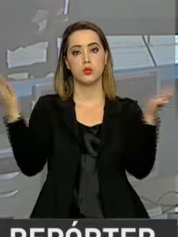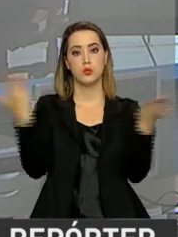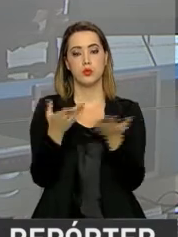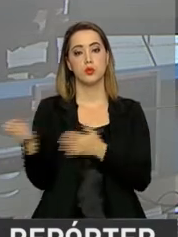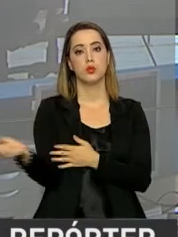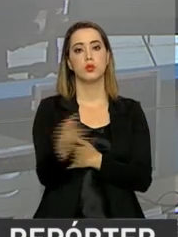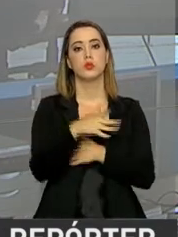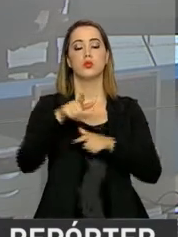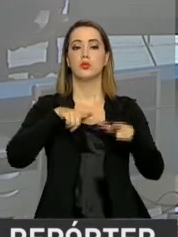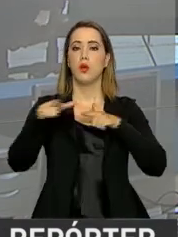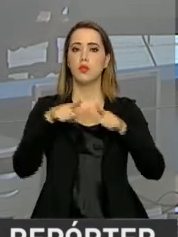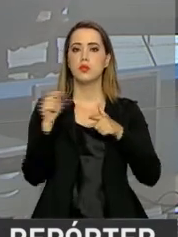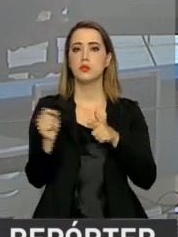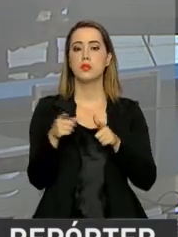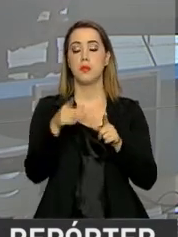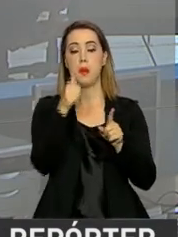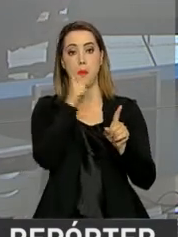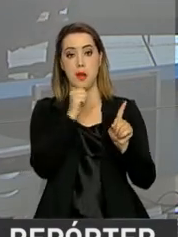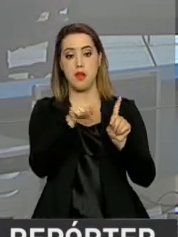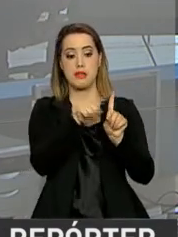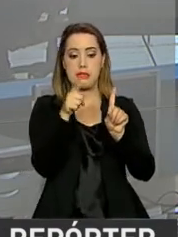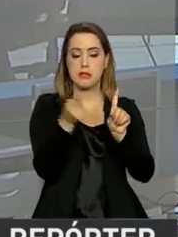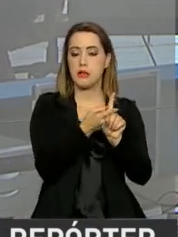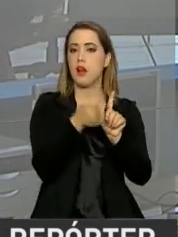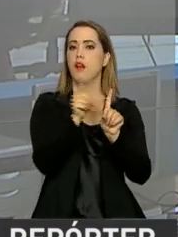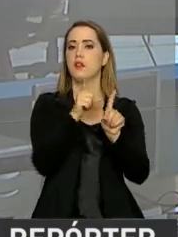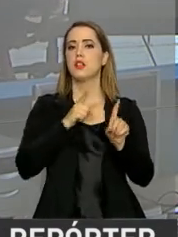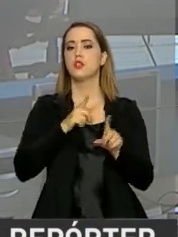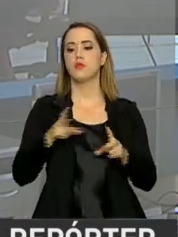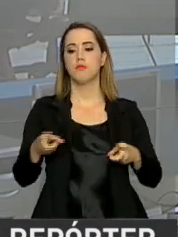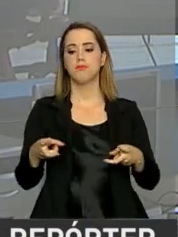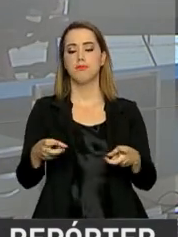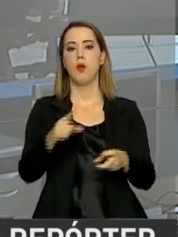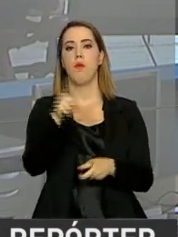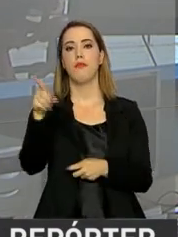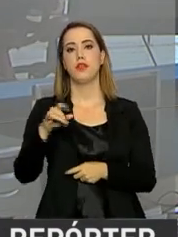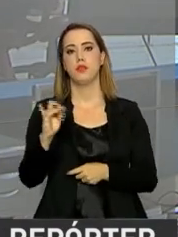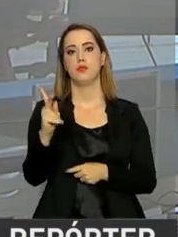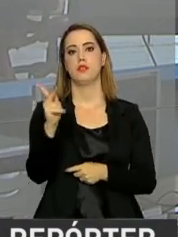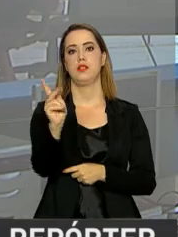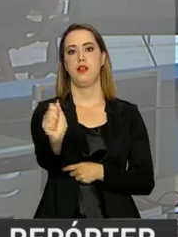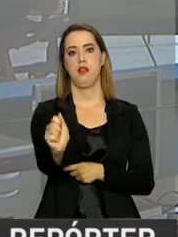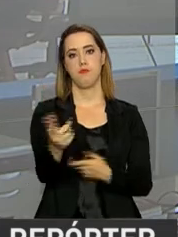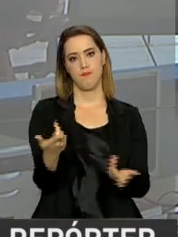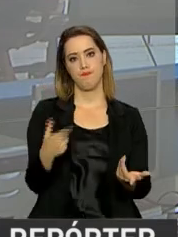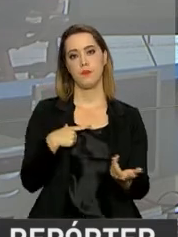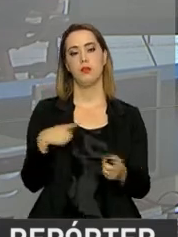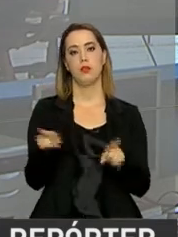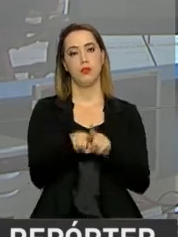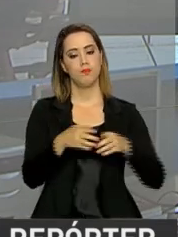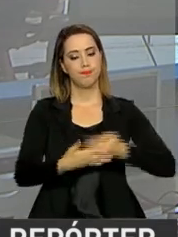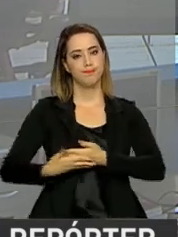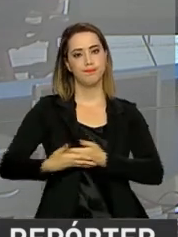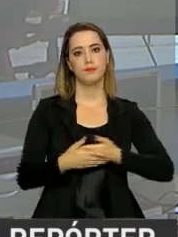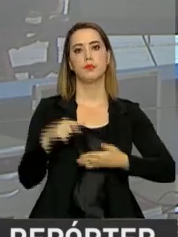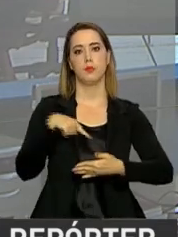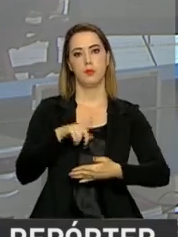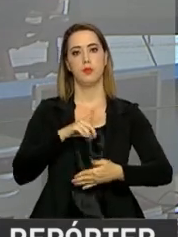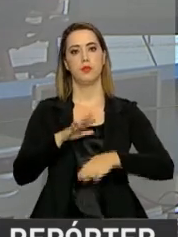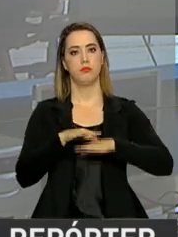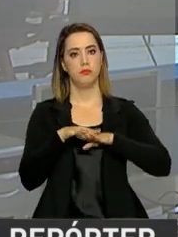novas ações para grávidas que tiveram Zika e bebês vítimas do vírus. O governo vai investigar outros